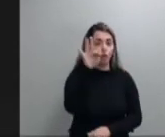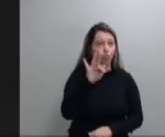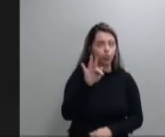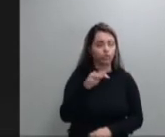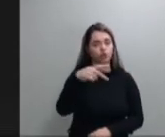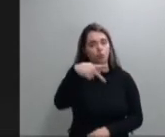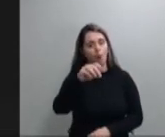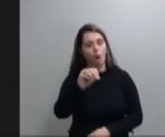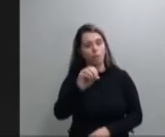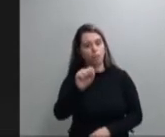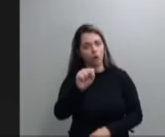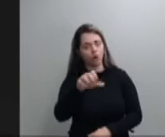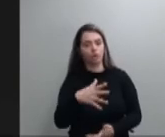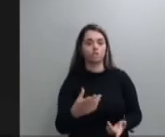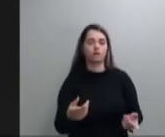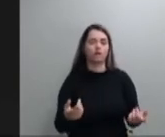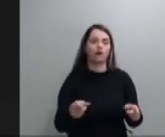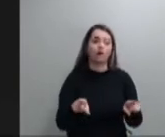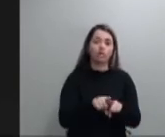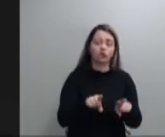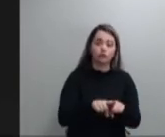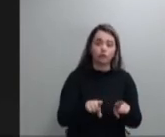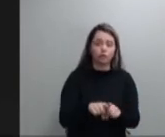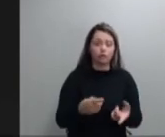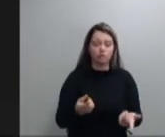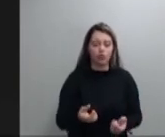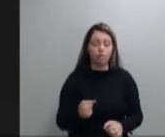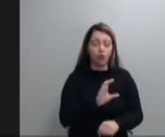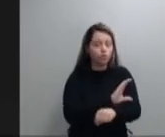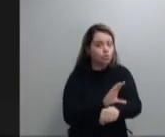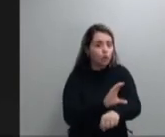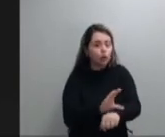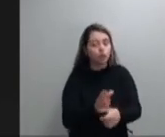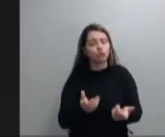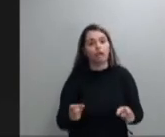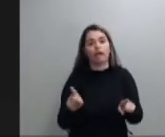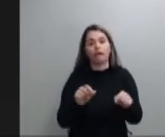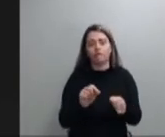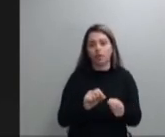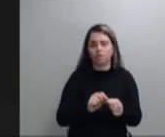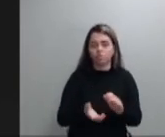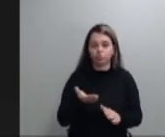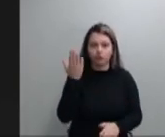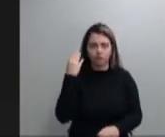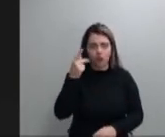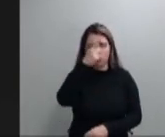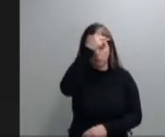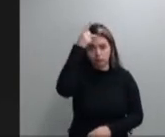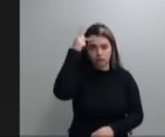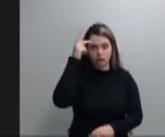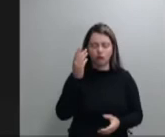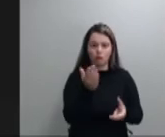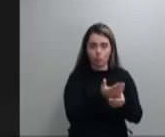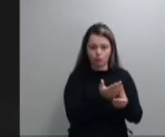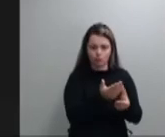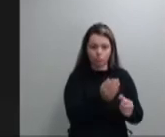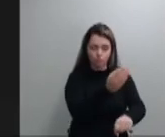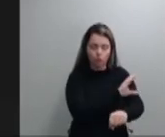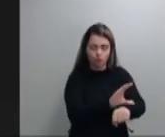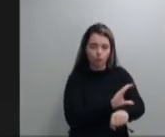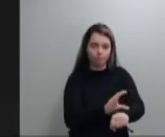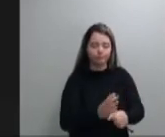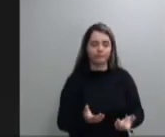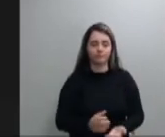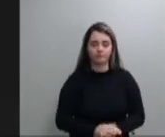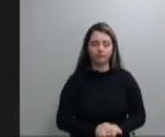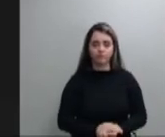maneira uniforme isonômica e imparcial a propósito outro entendimento não nos parece ser possível pois a